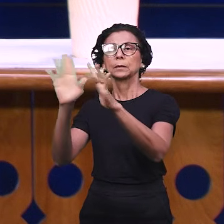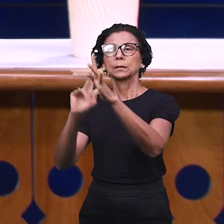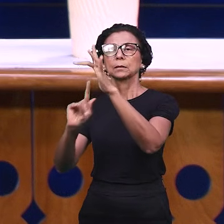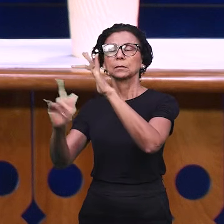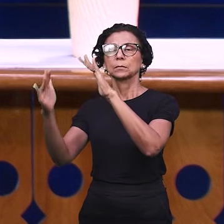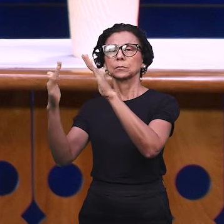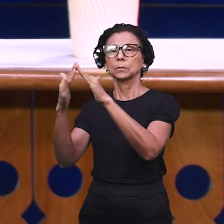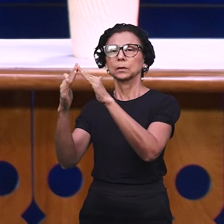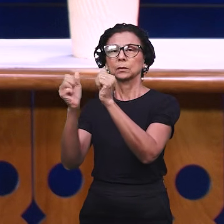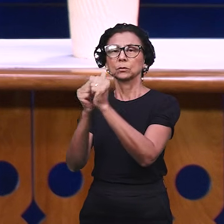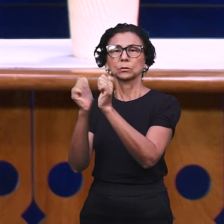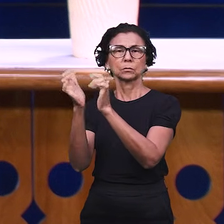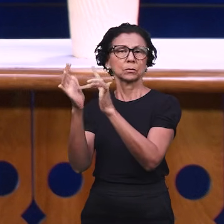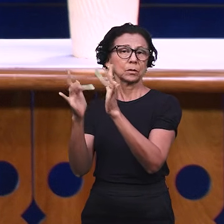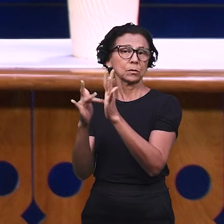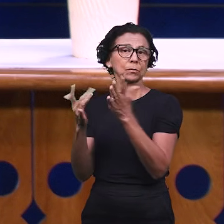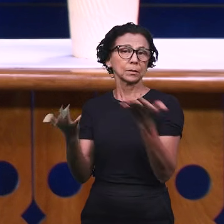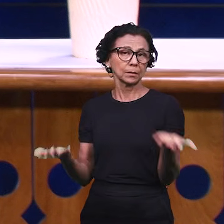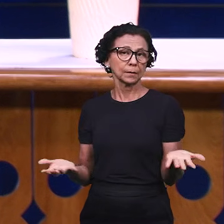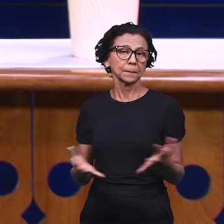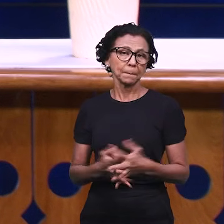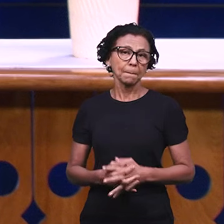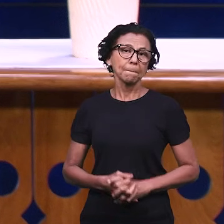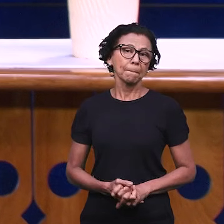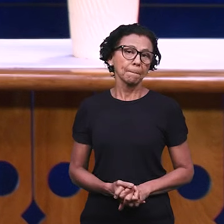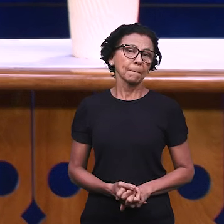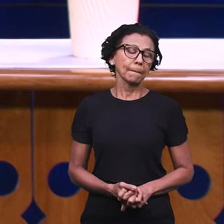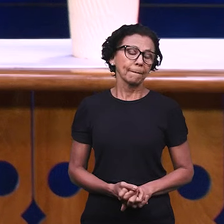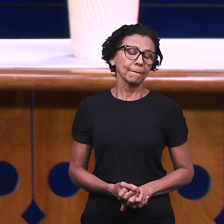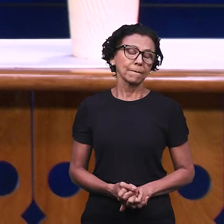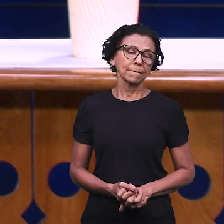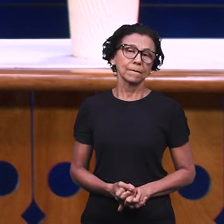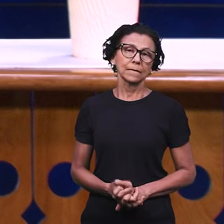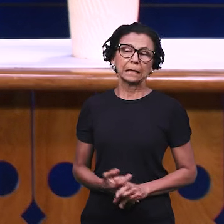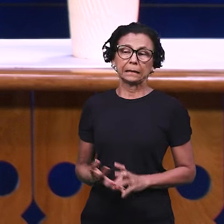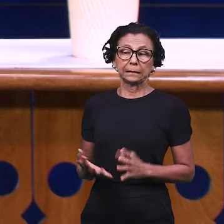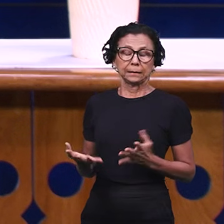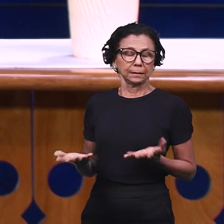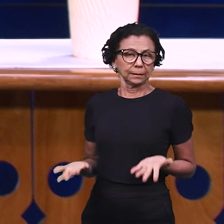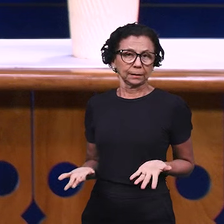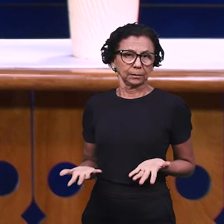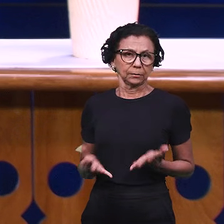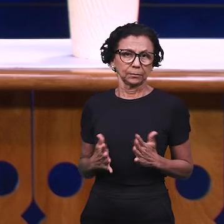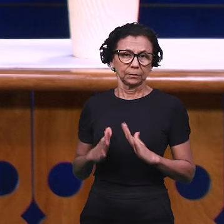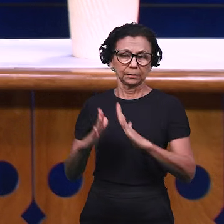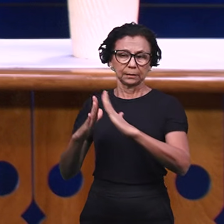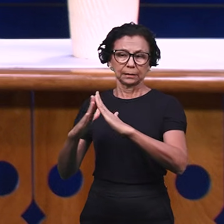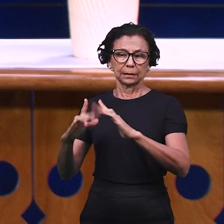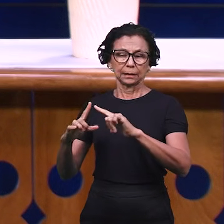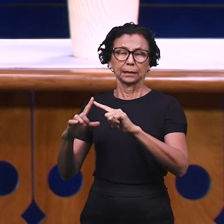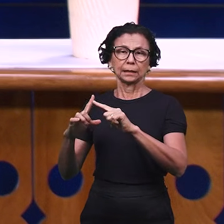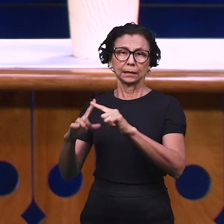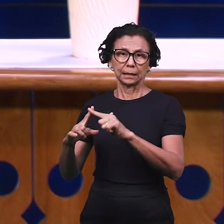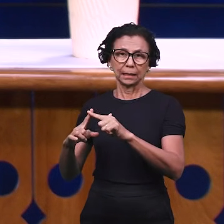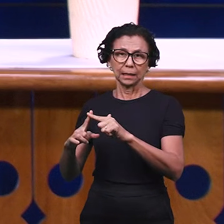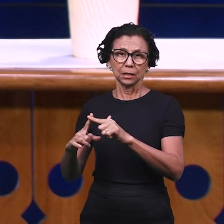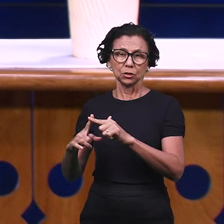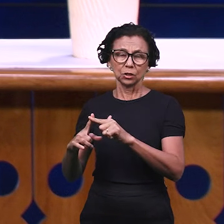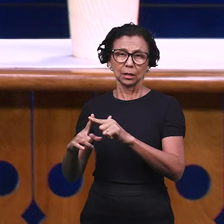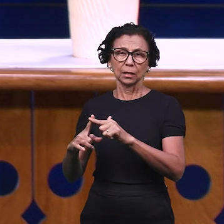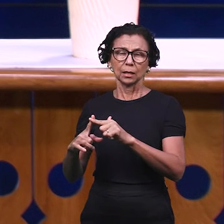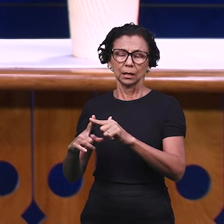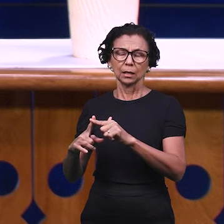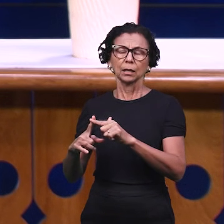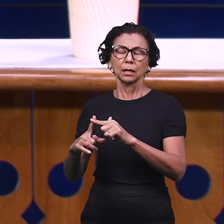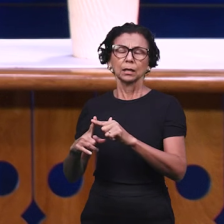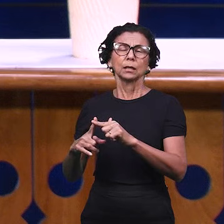eternidade. Então, o Senhor fez isso para a igreja, ela tem todas as